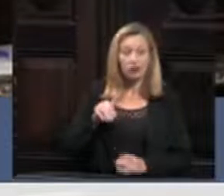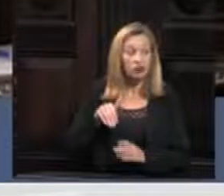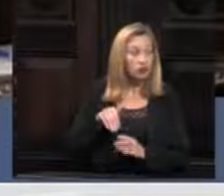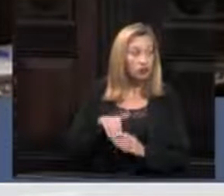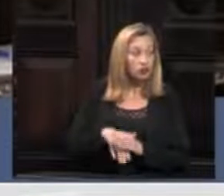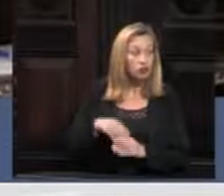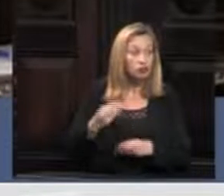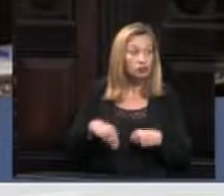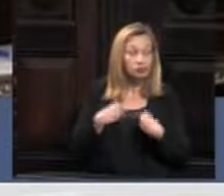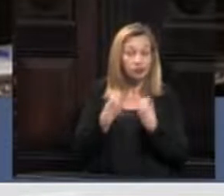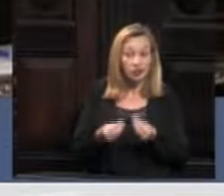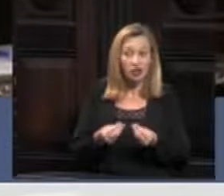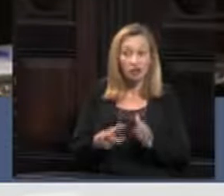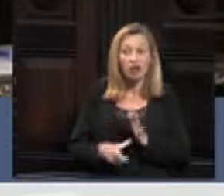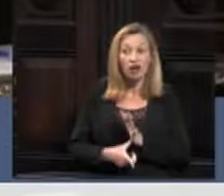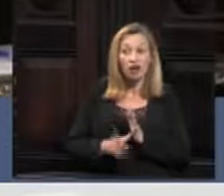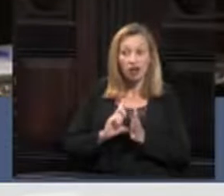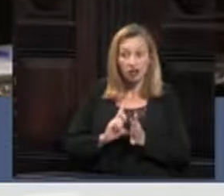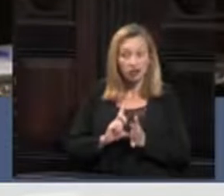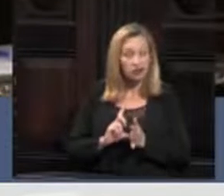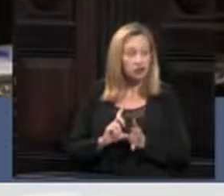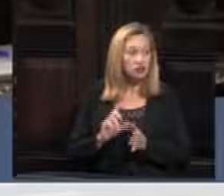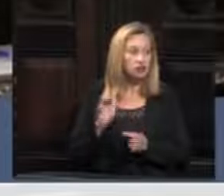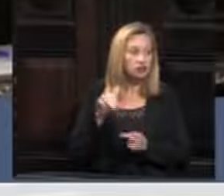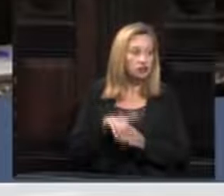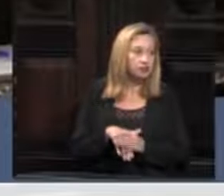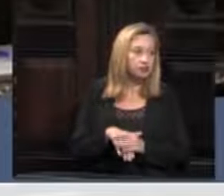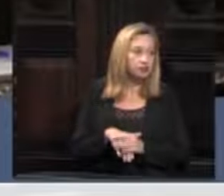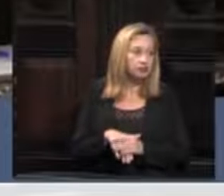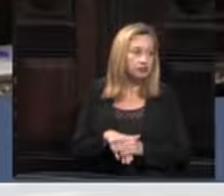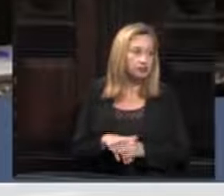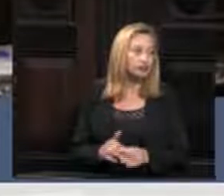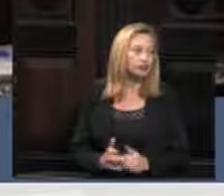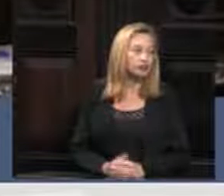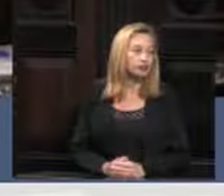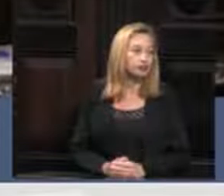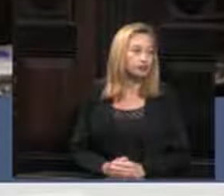dado antes da eleição,